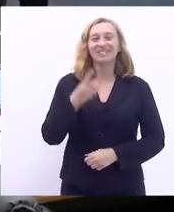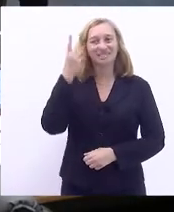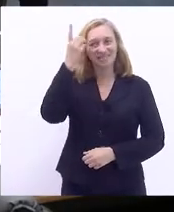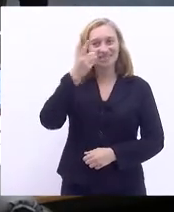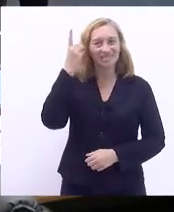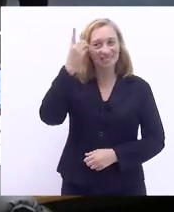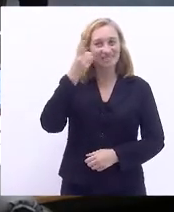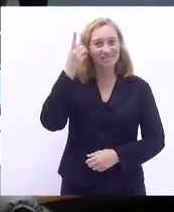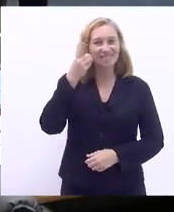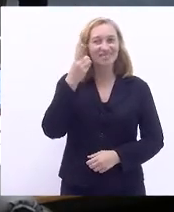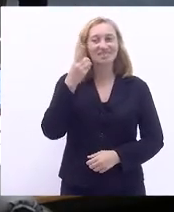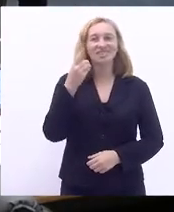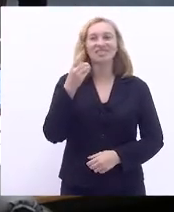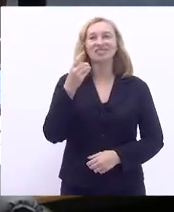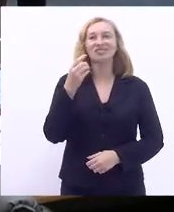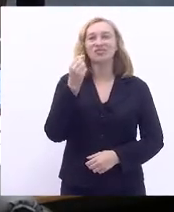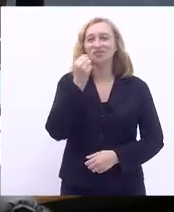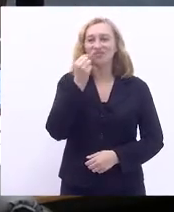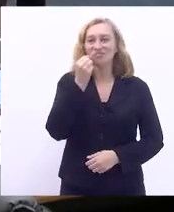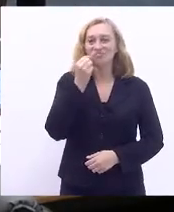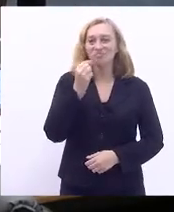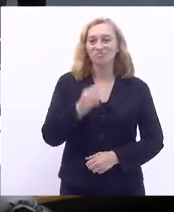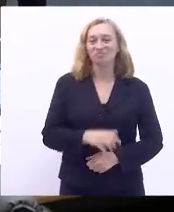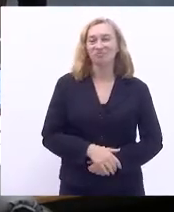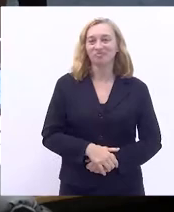Deputado Giovanni Ratinho.